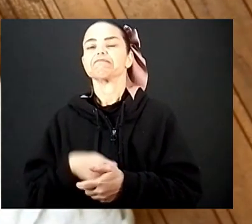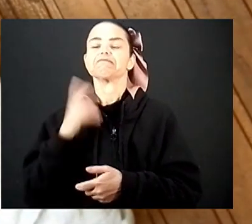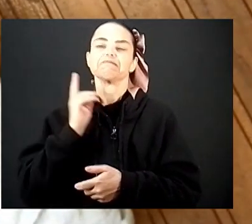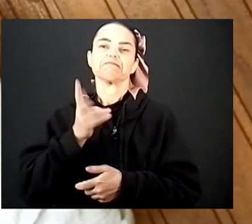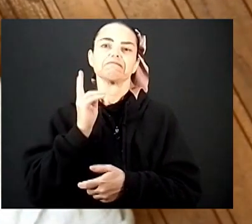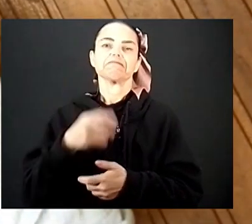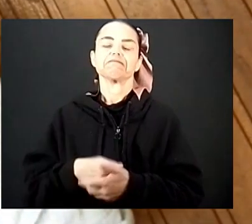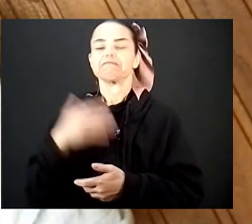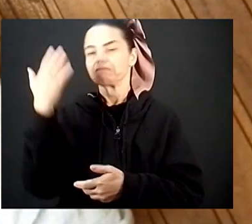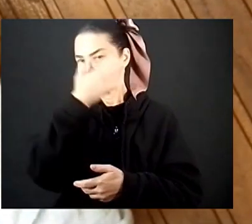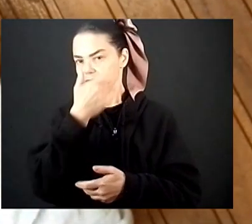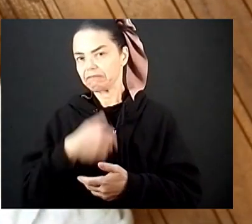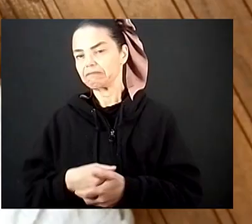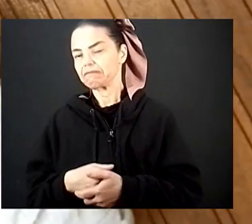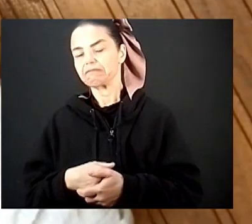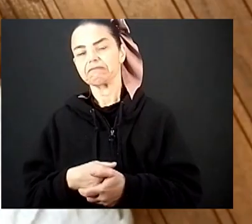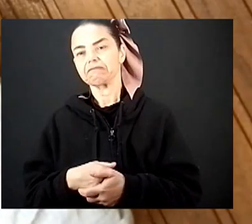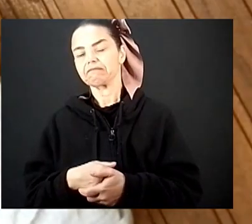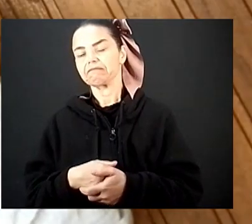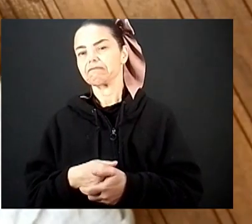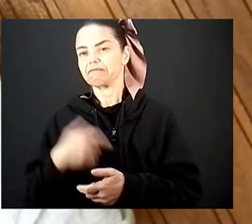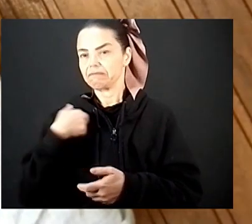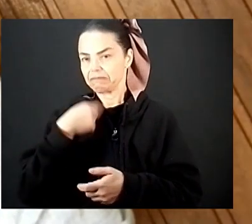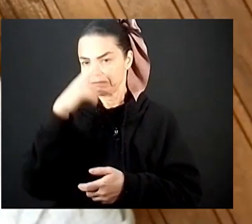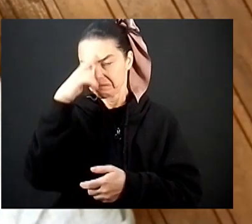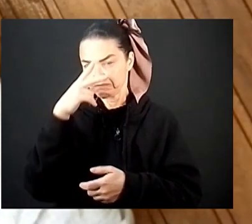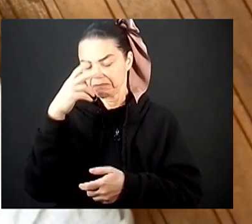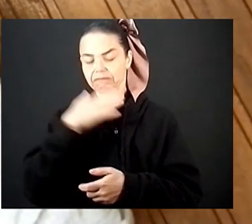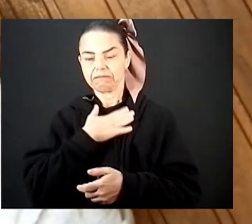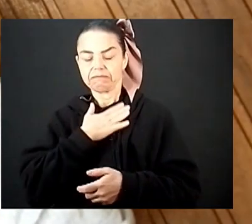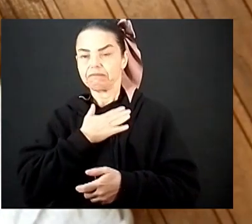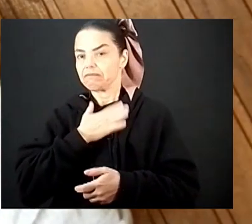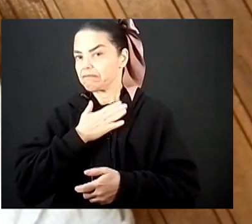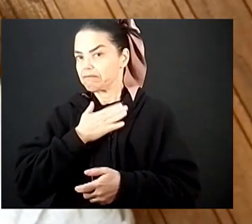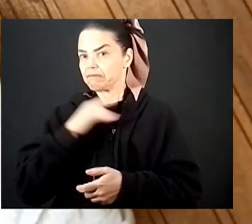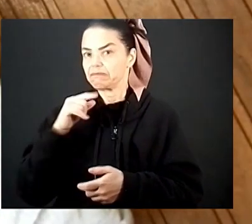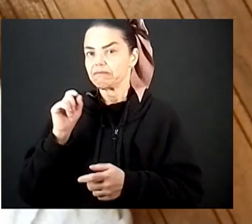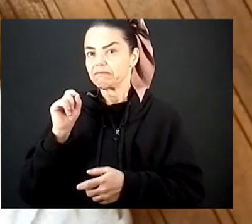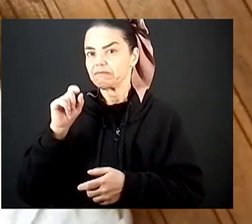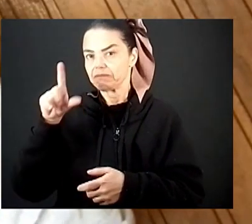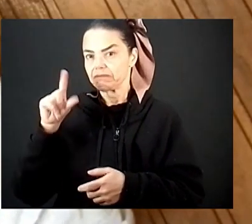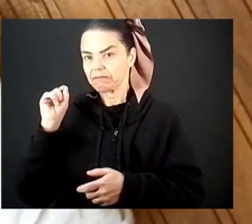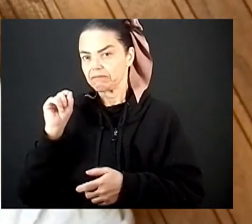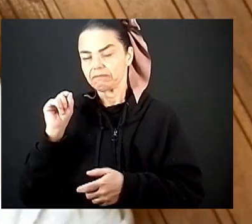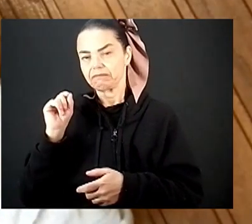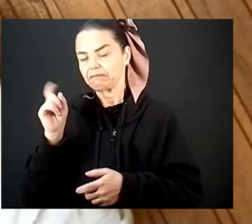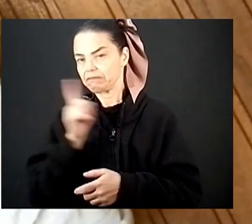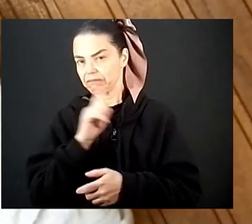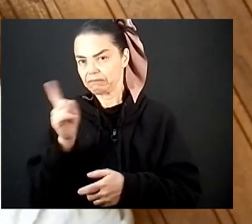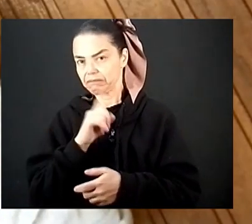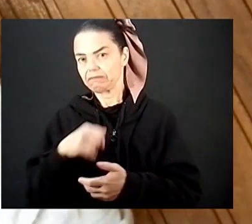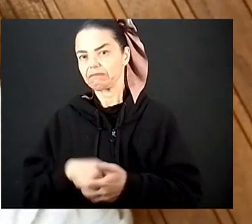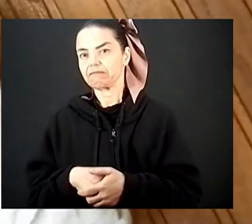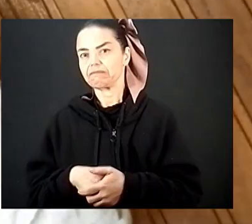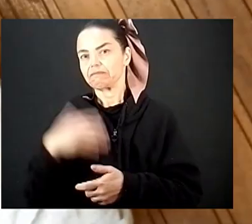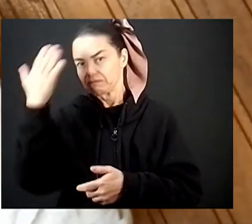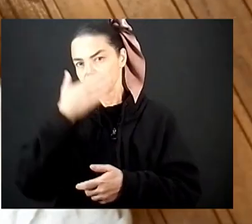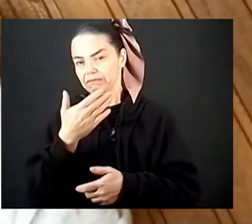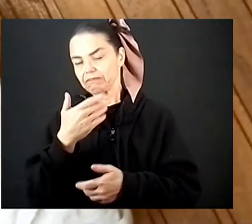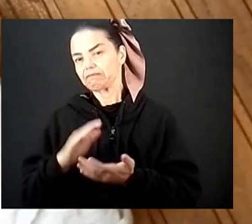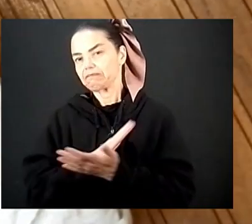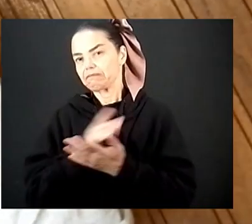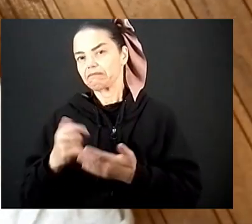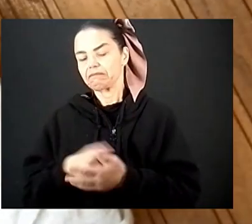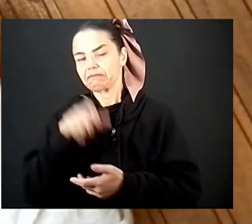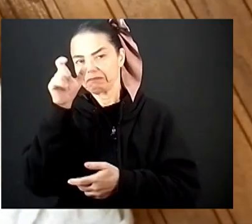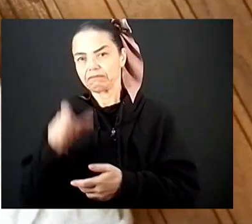provar, porém, e o eu? O que ele escolheria caso não fosse para provar alguma coisa para alguém?